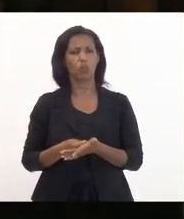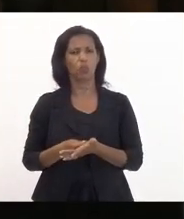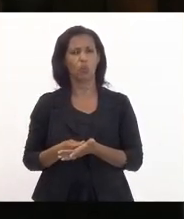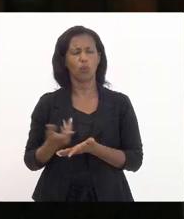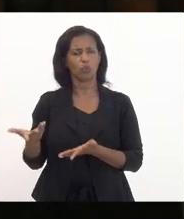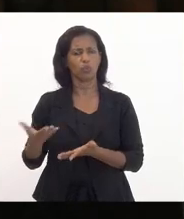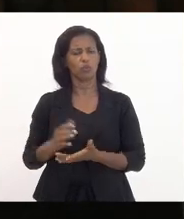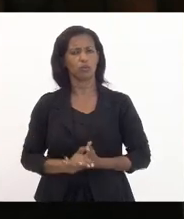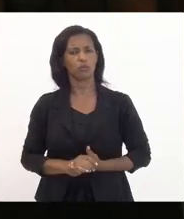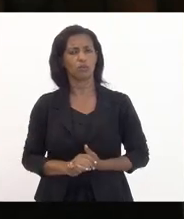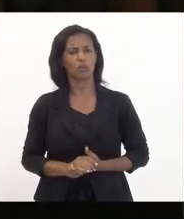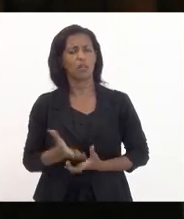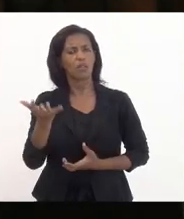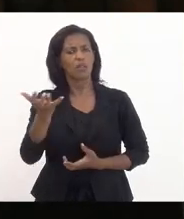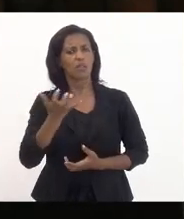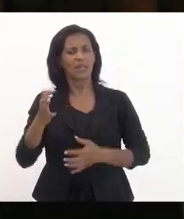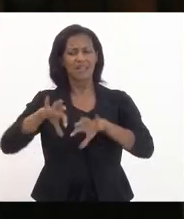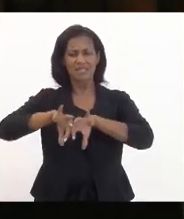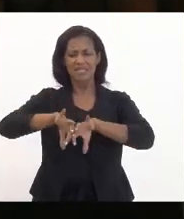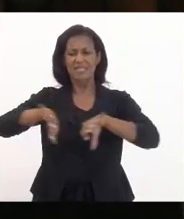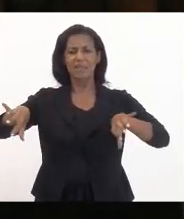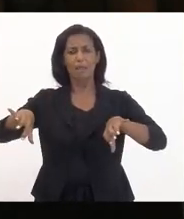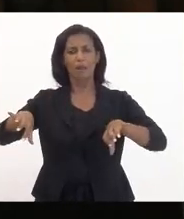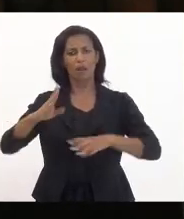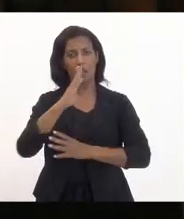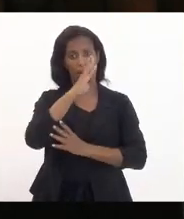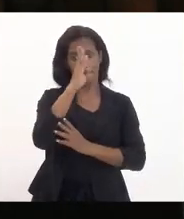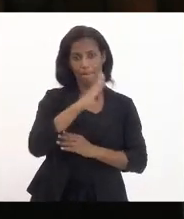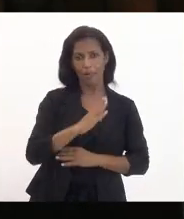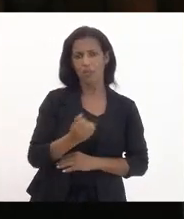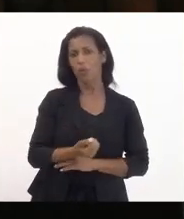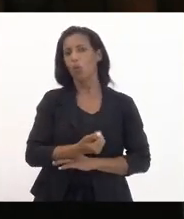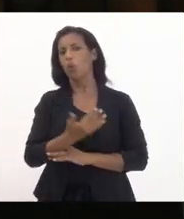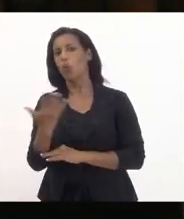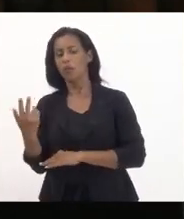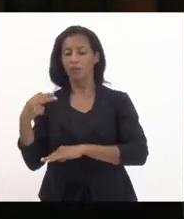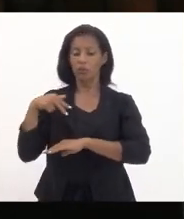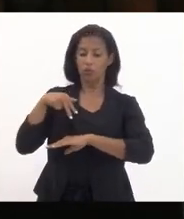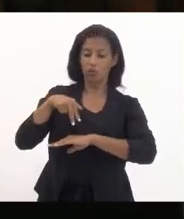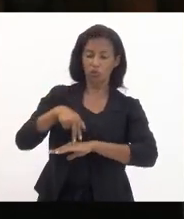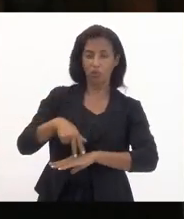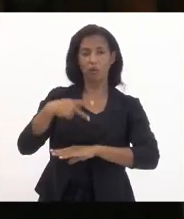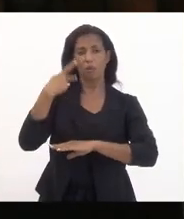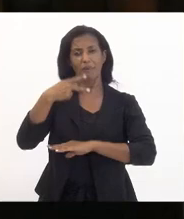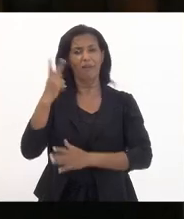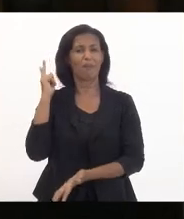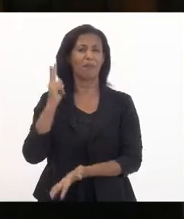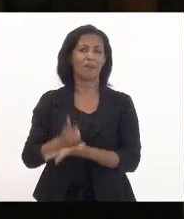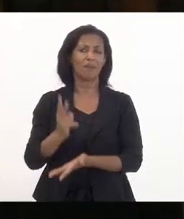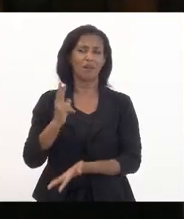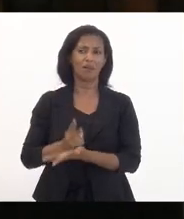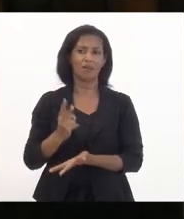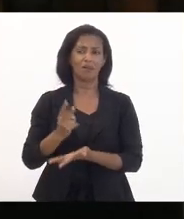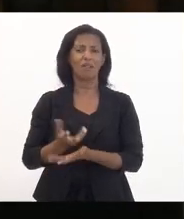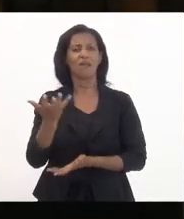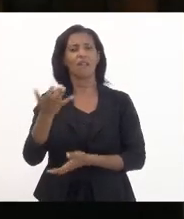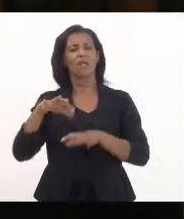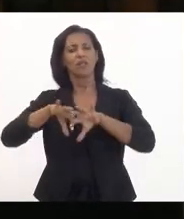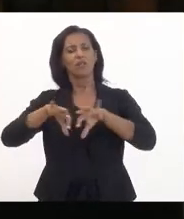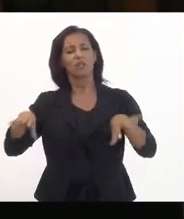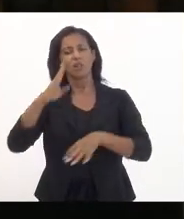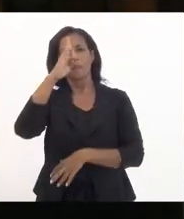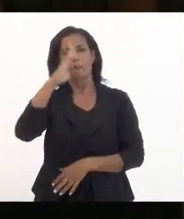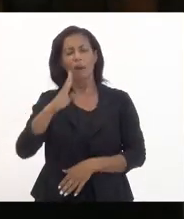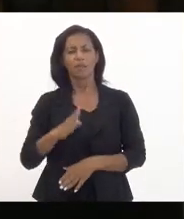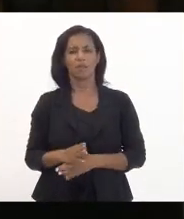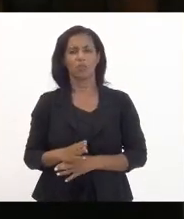simplesmente identitária, querer separar o Brasil. Quantas vezes eu já subi essa tribuna para falar a mesma coisa? Querer dividir o Brasil de